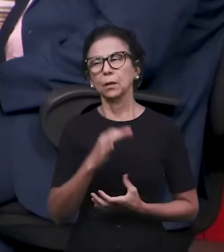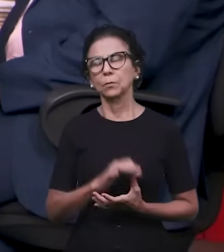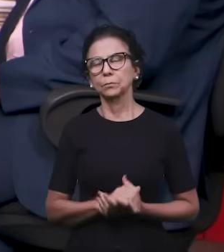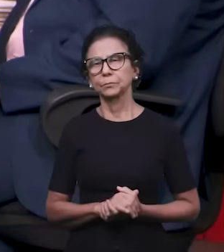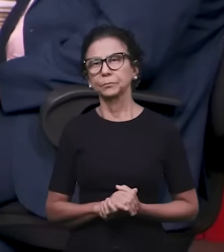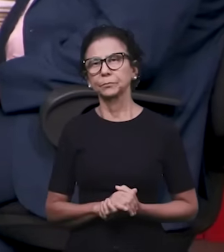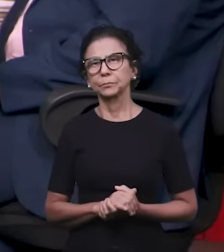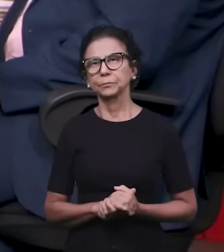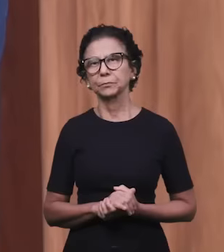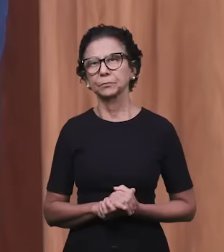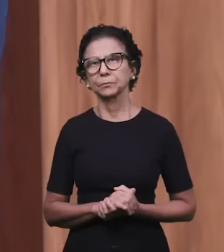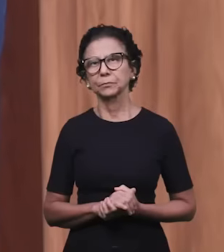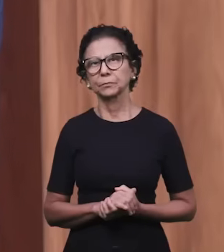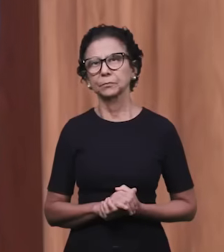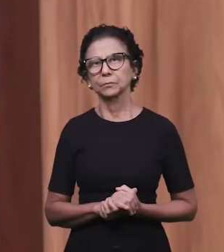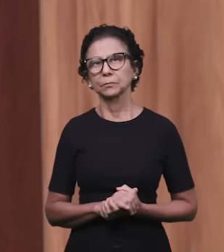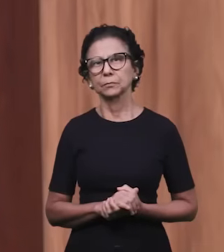diácono?